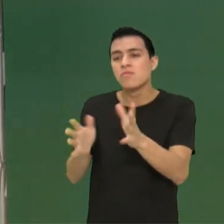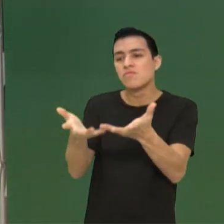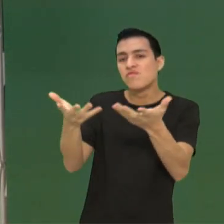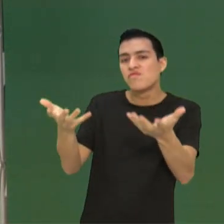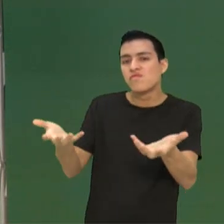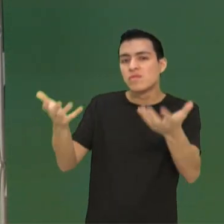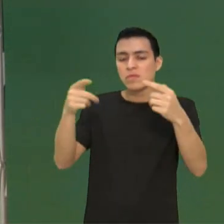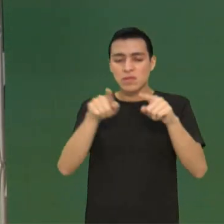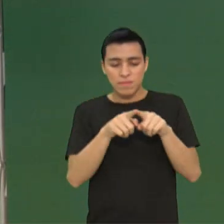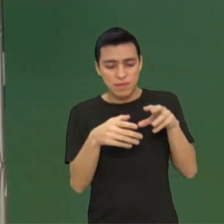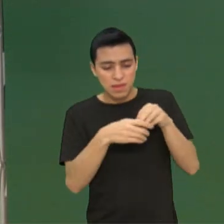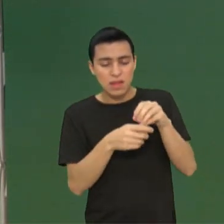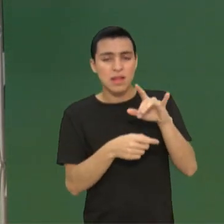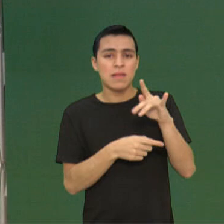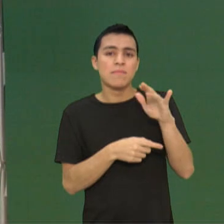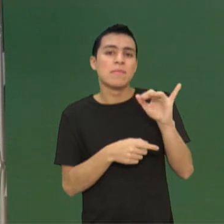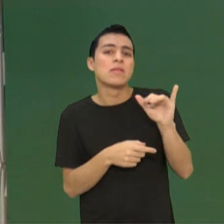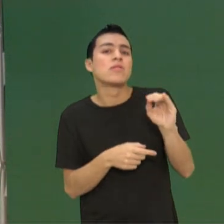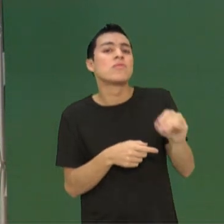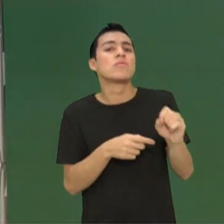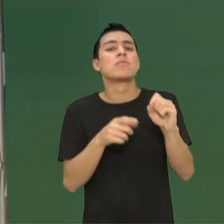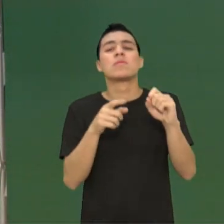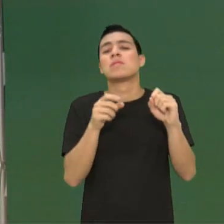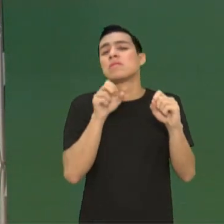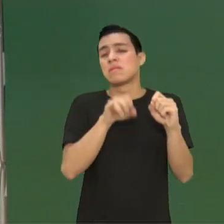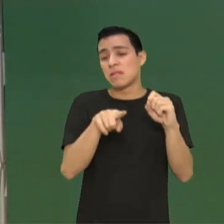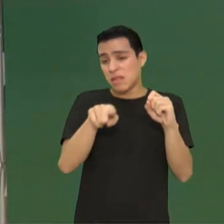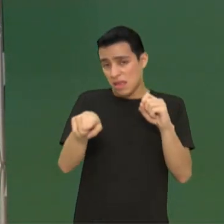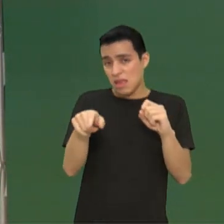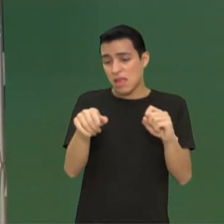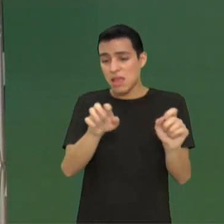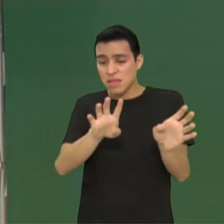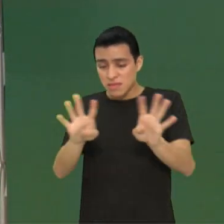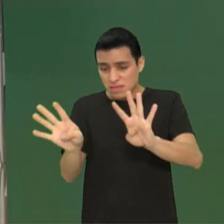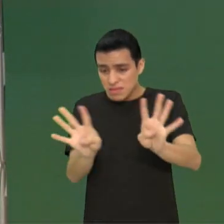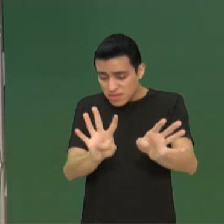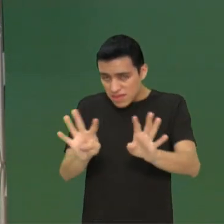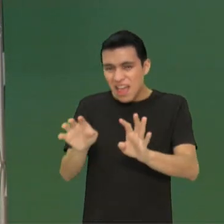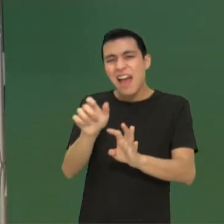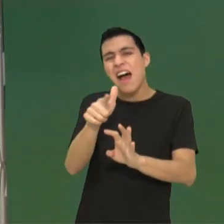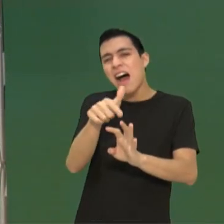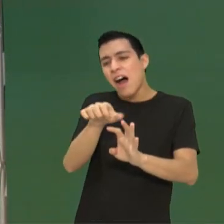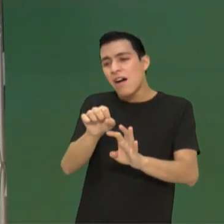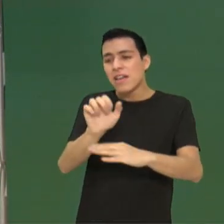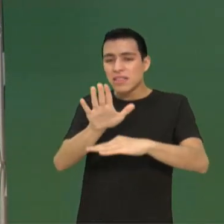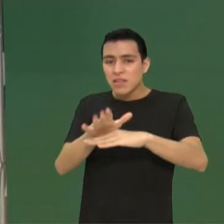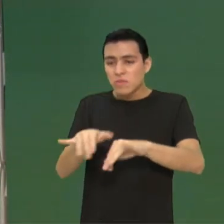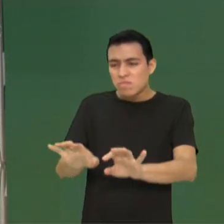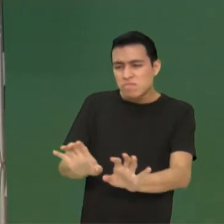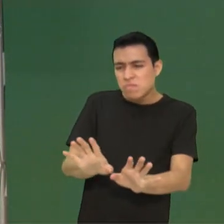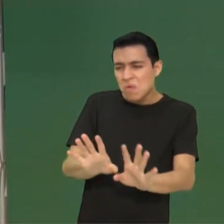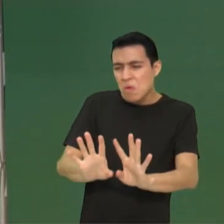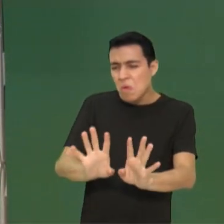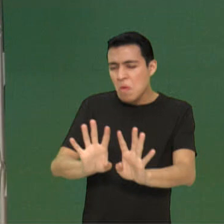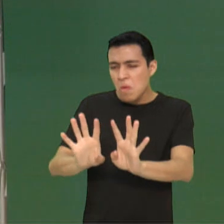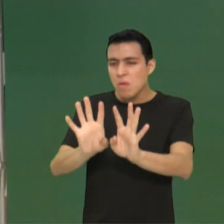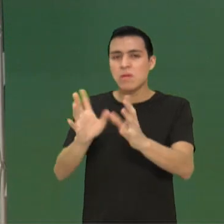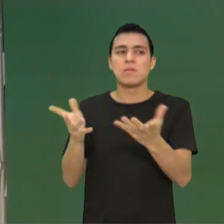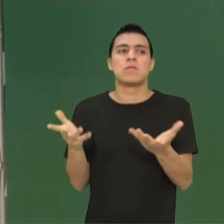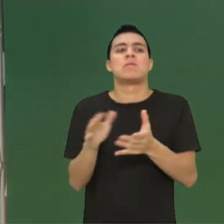podem guardar lipídio, no caso de algas protistas que ajudam elas a flutuarem o lipídio dentro da